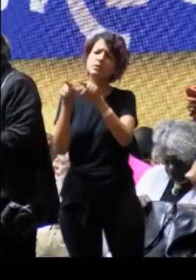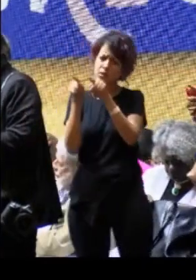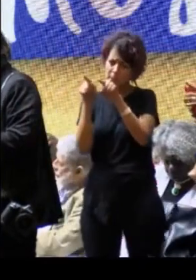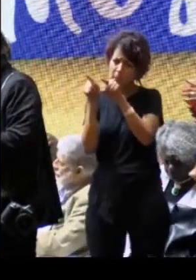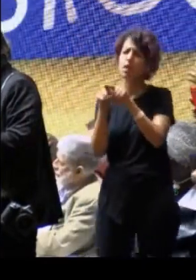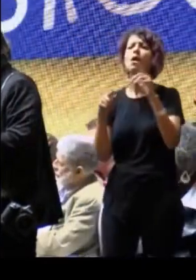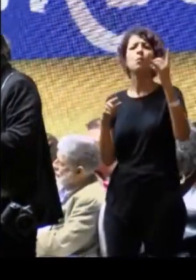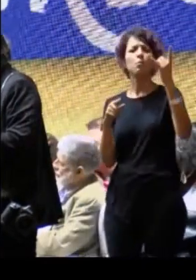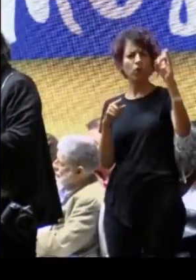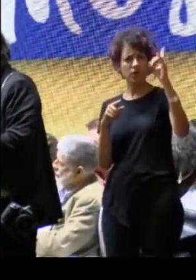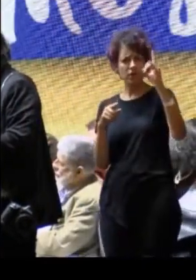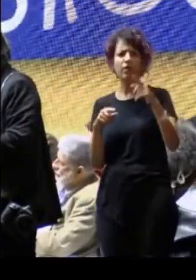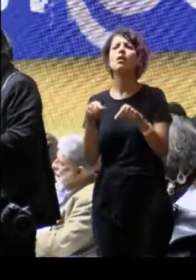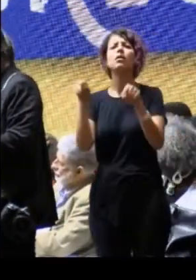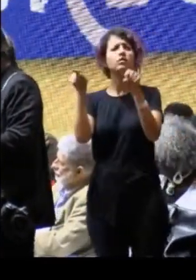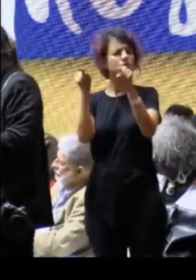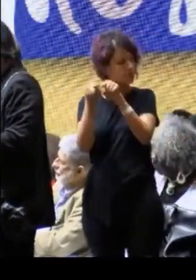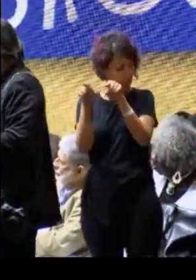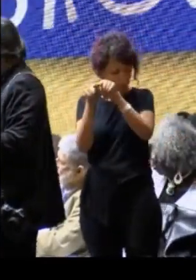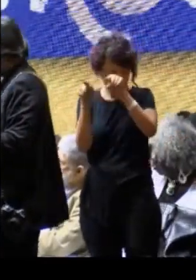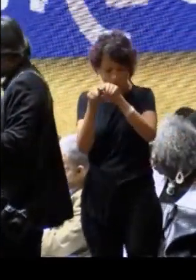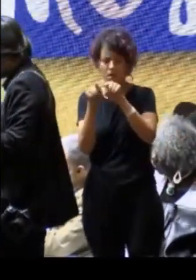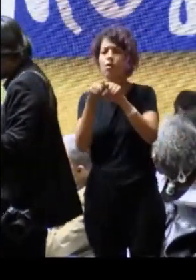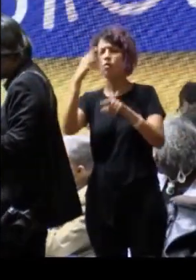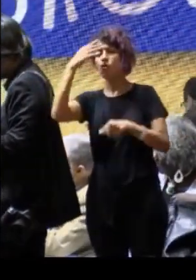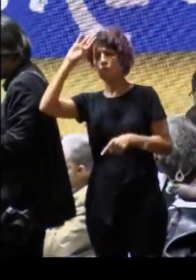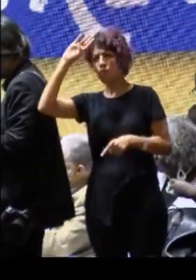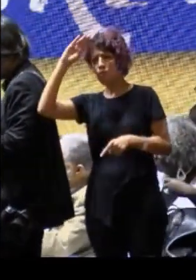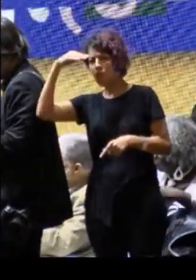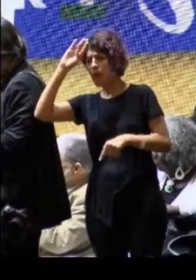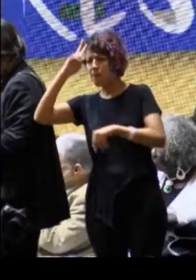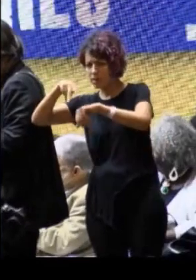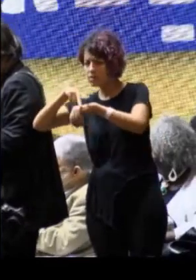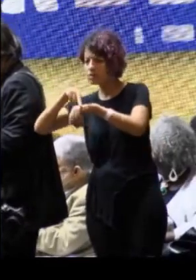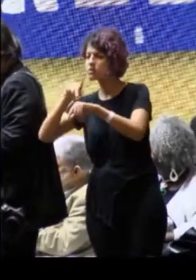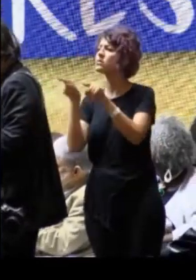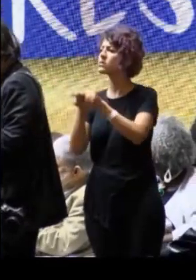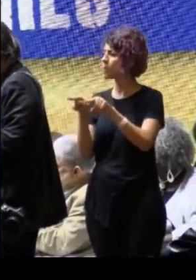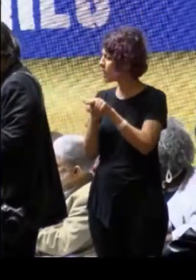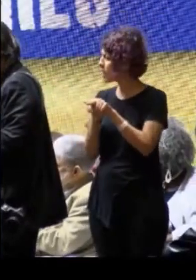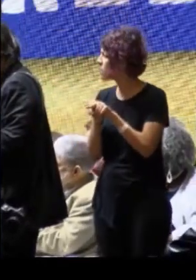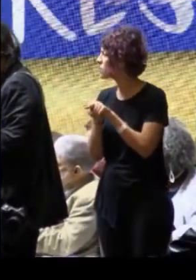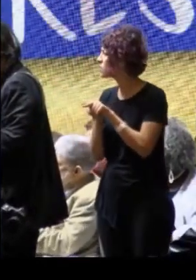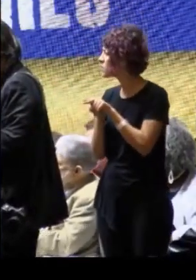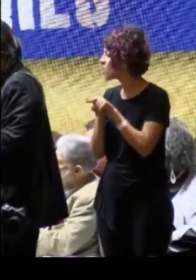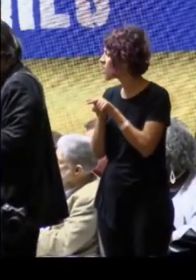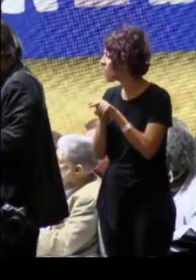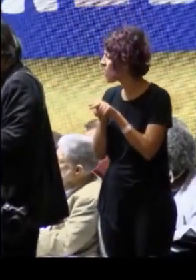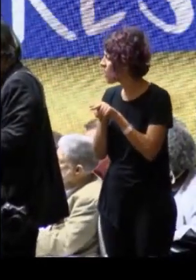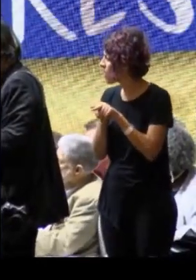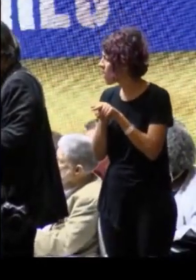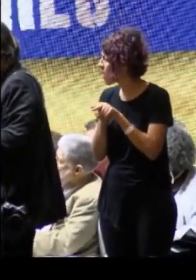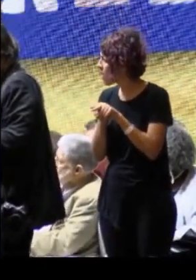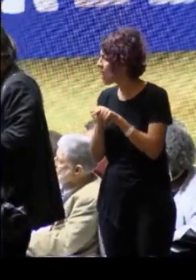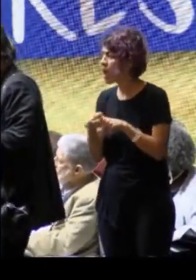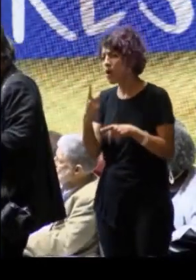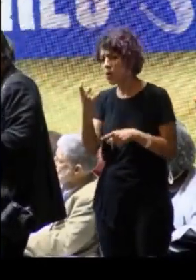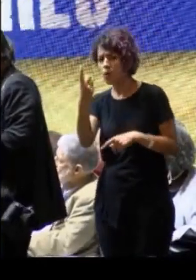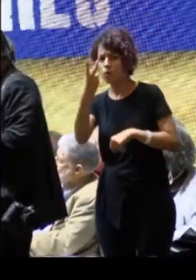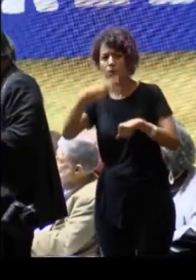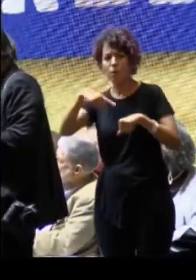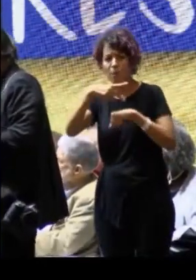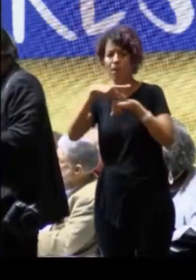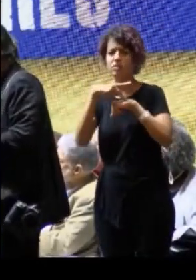com a Bolívia, nós queremos manter relação com Cuba. Não é possível. O Brasil agora é o único